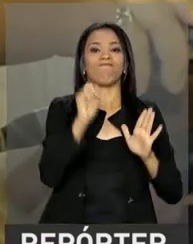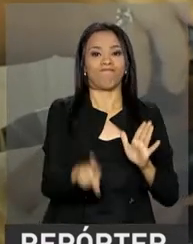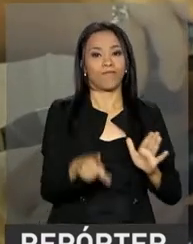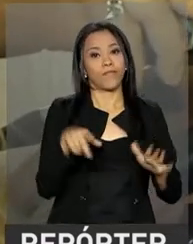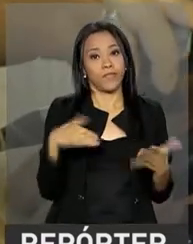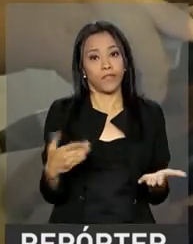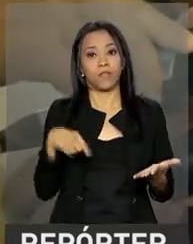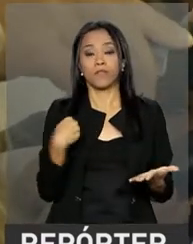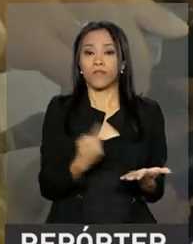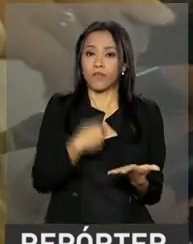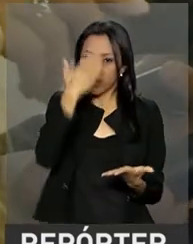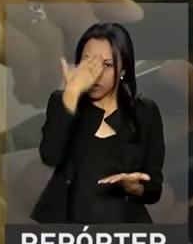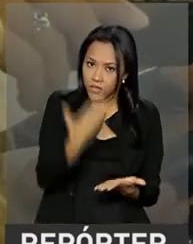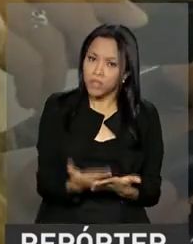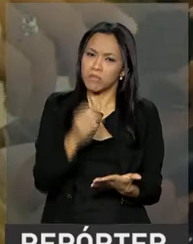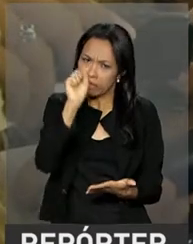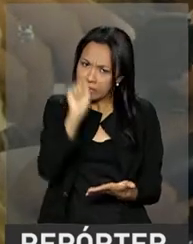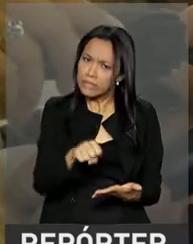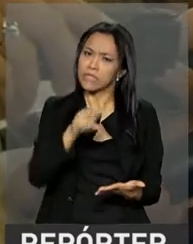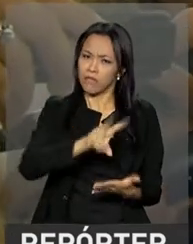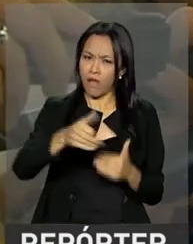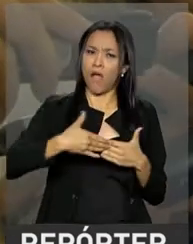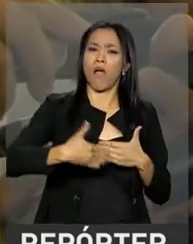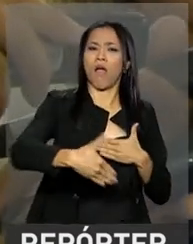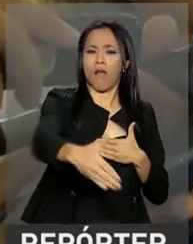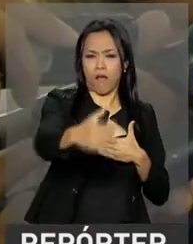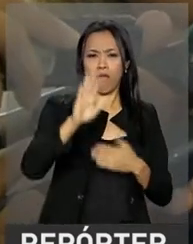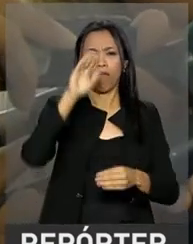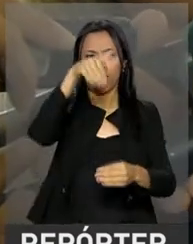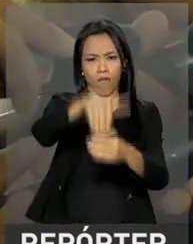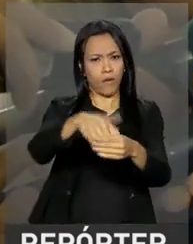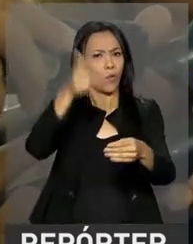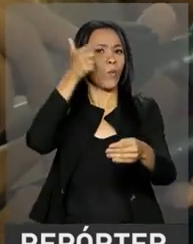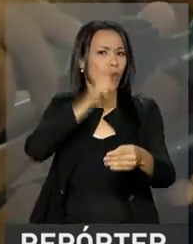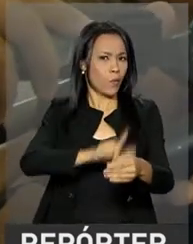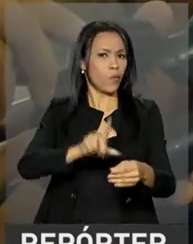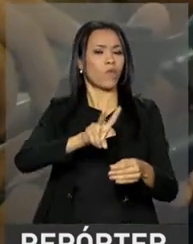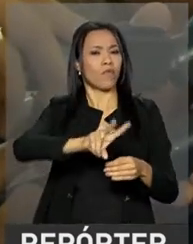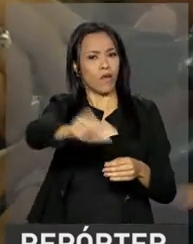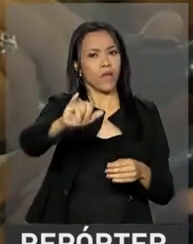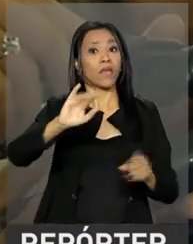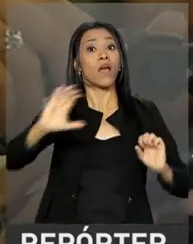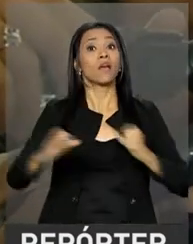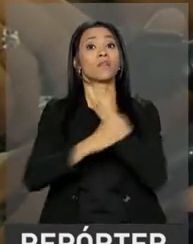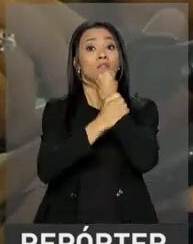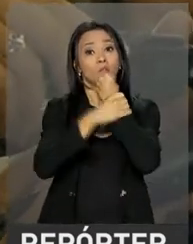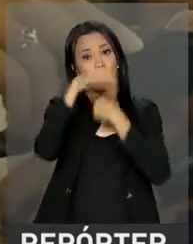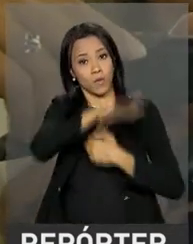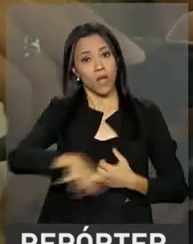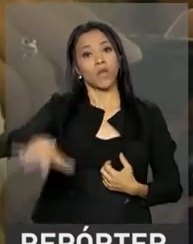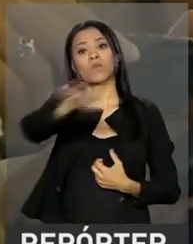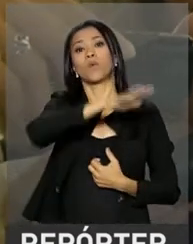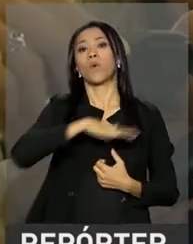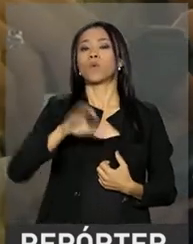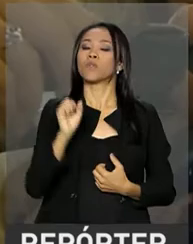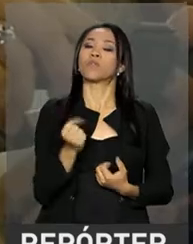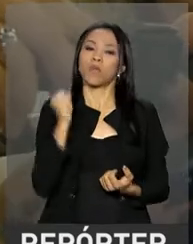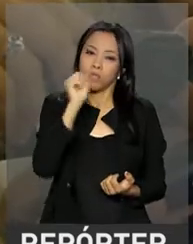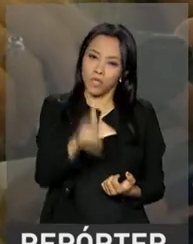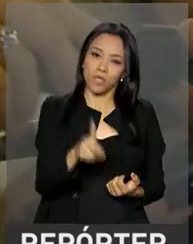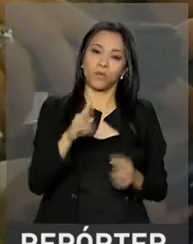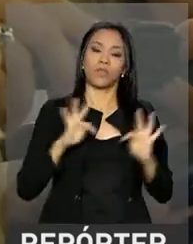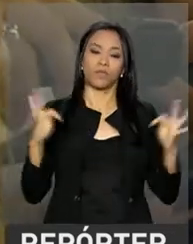que haverá, sim, a aprovação de algo que garanta a todos que a Previdência Social do Brasil